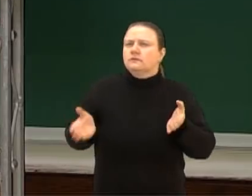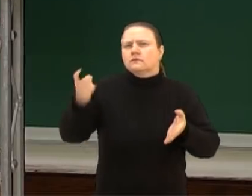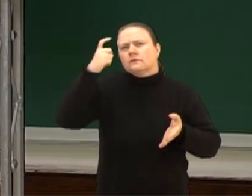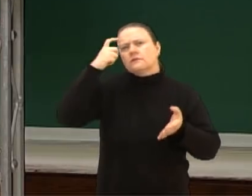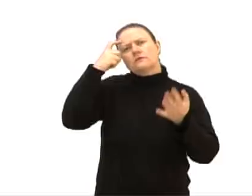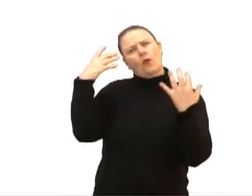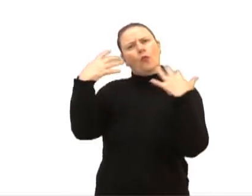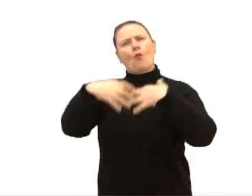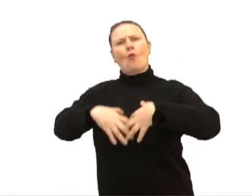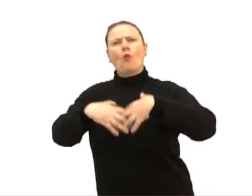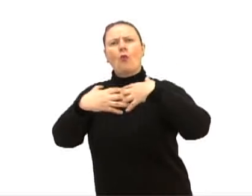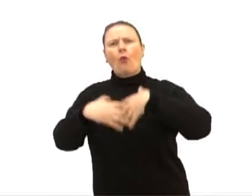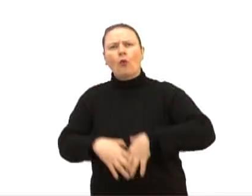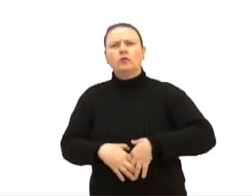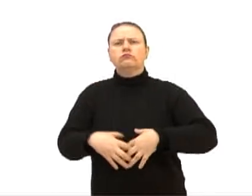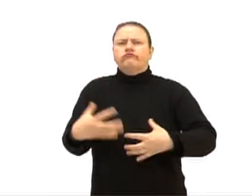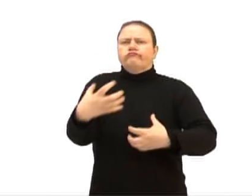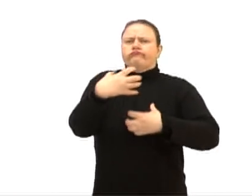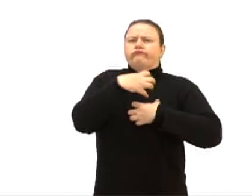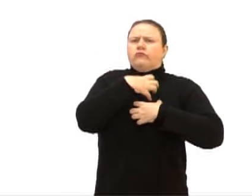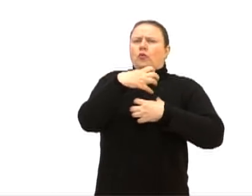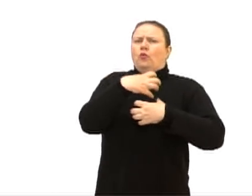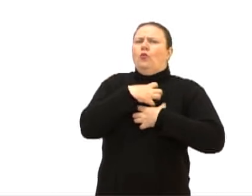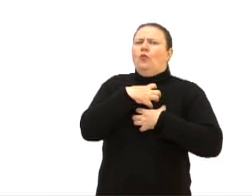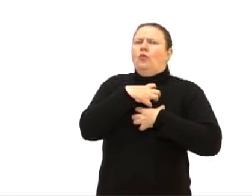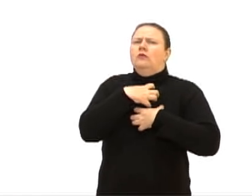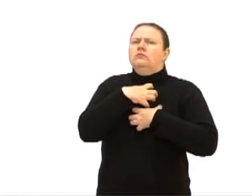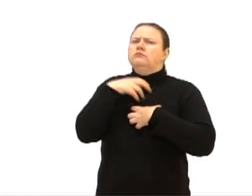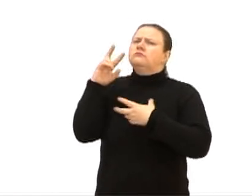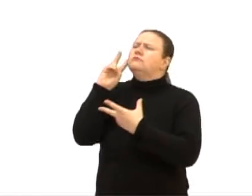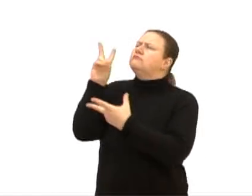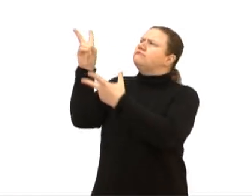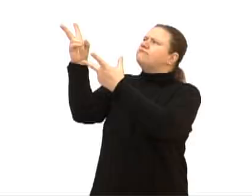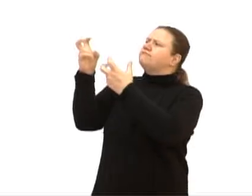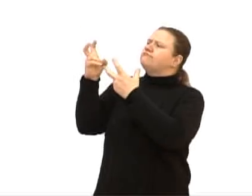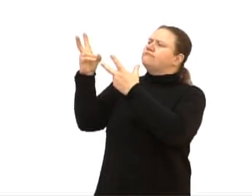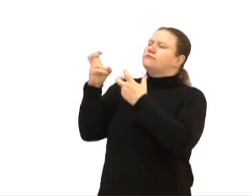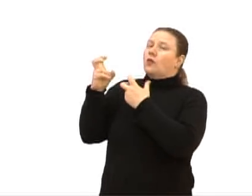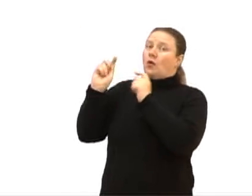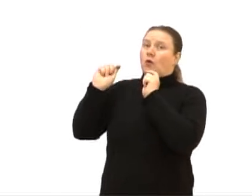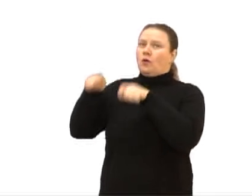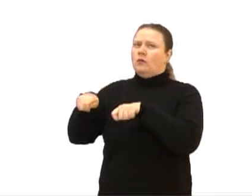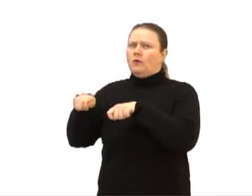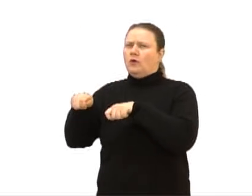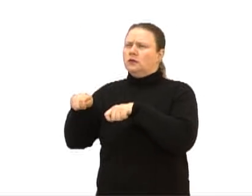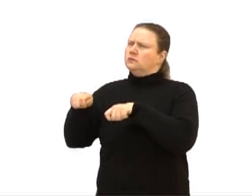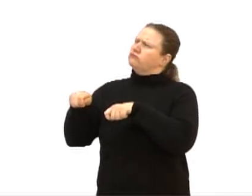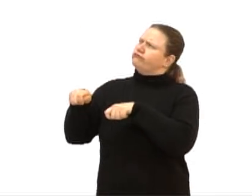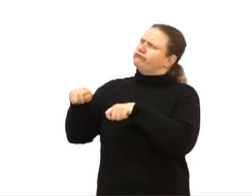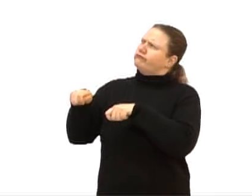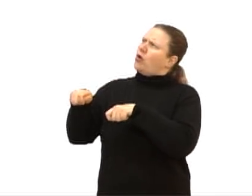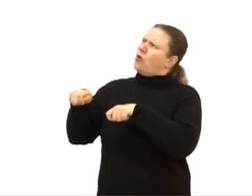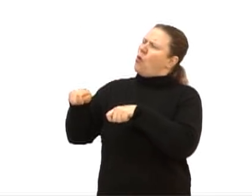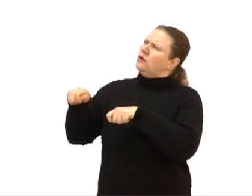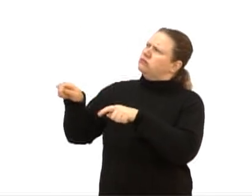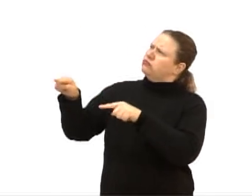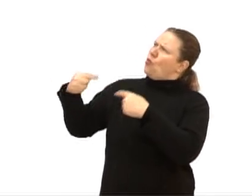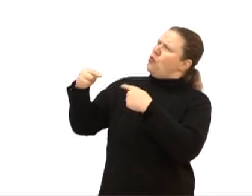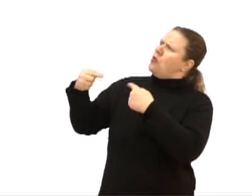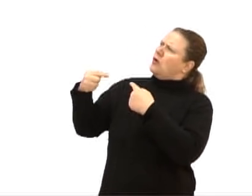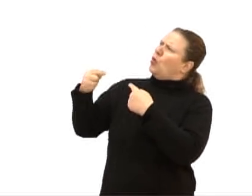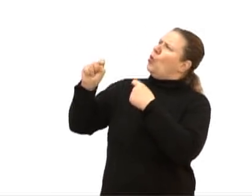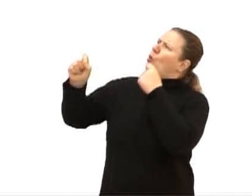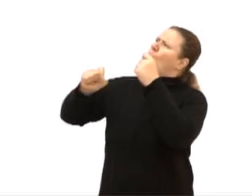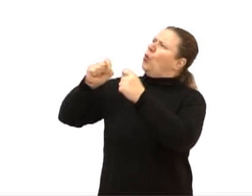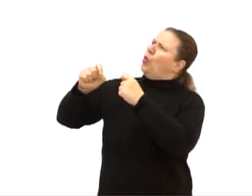juntos. Que efeito de sentido, tá bom? Essa tela pode provocar em relação à profundidade da imagem. Então,